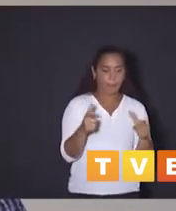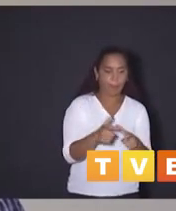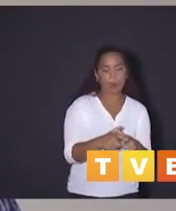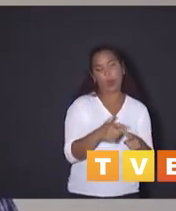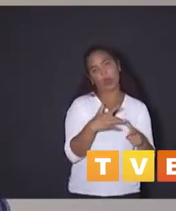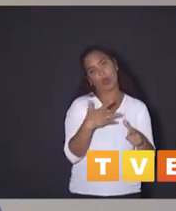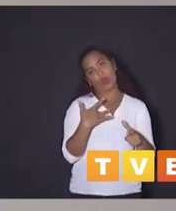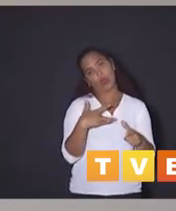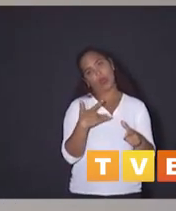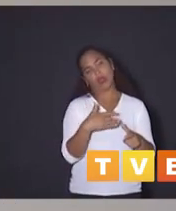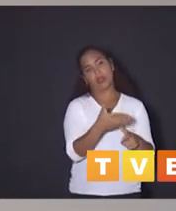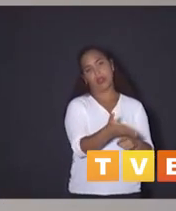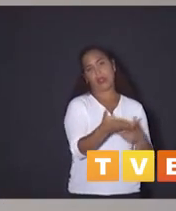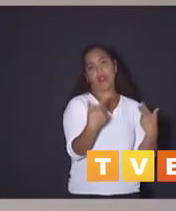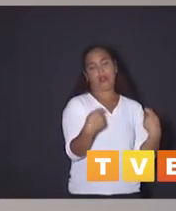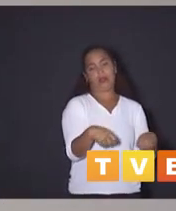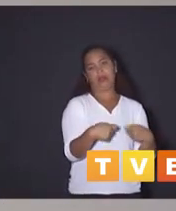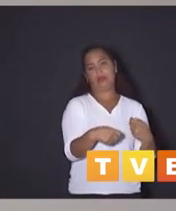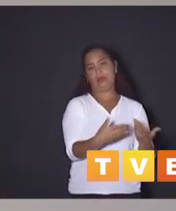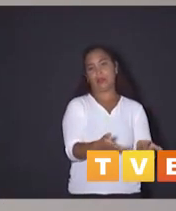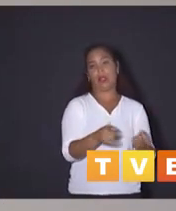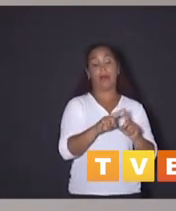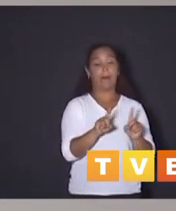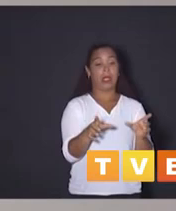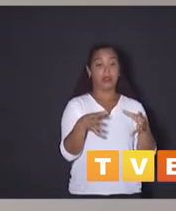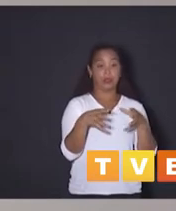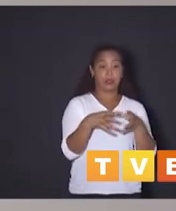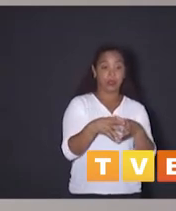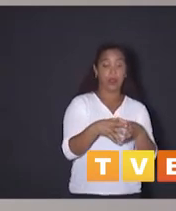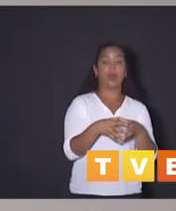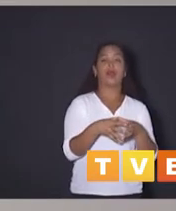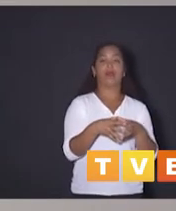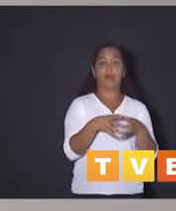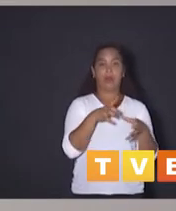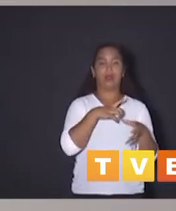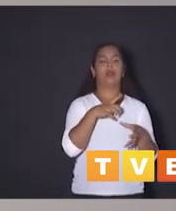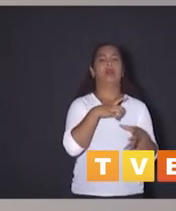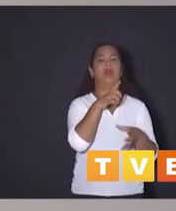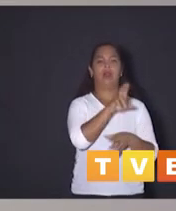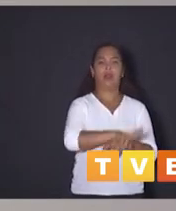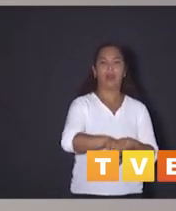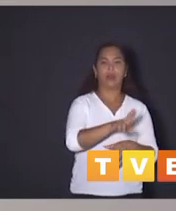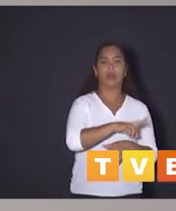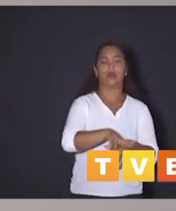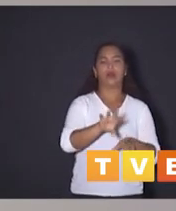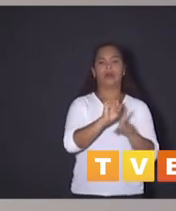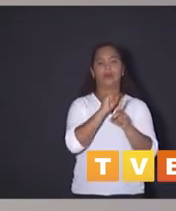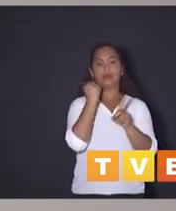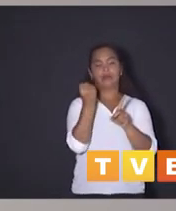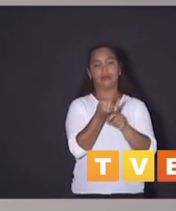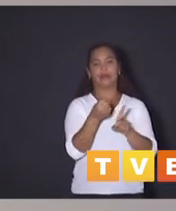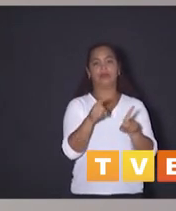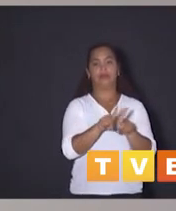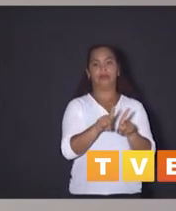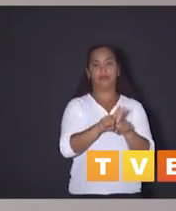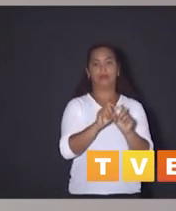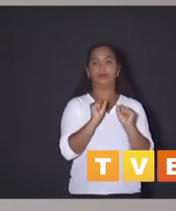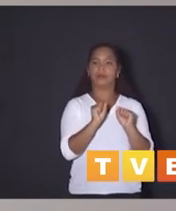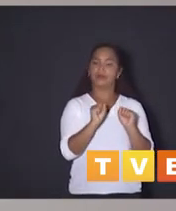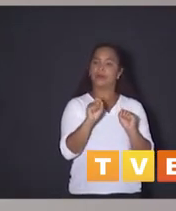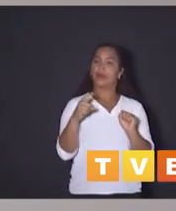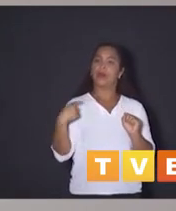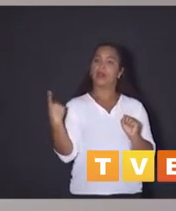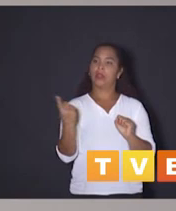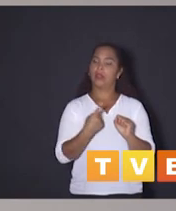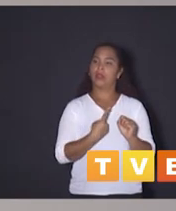coitadinhos de necessitados mas é um segmento social que produz que têm utilidade para a sociedade e talvez possam gerar pra nós